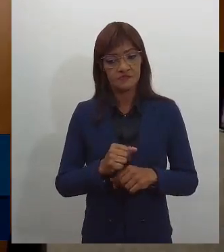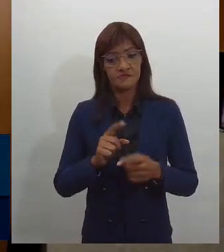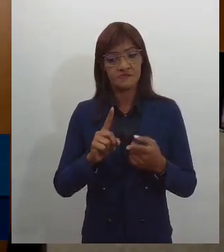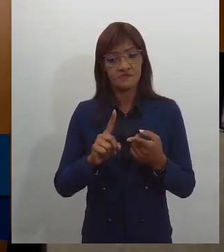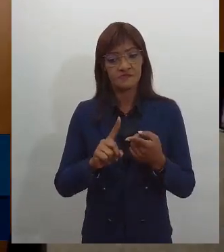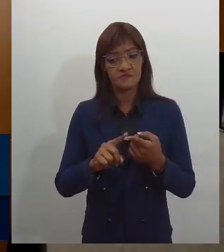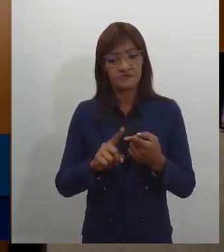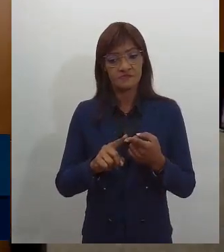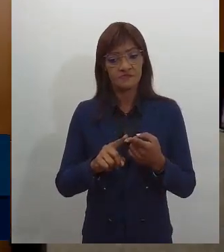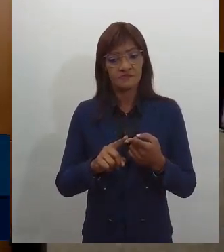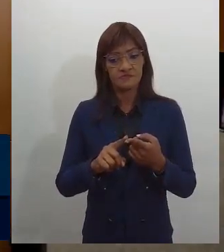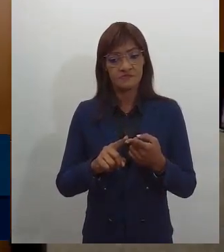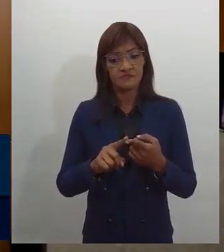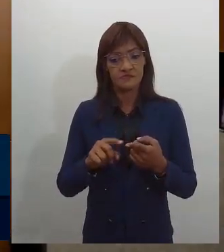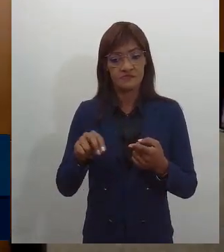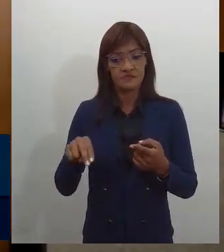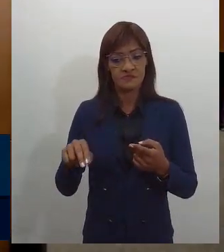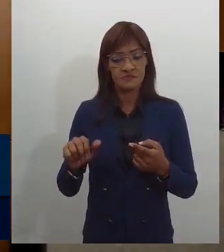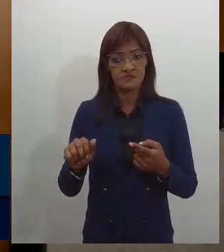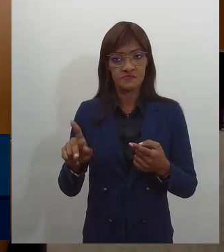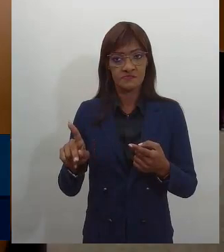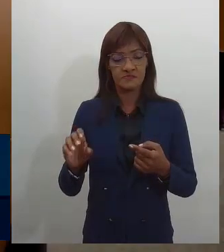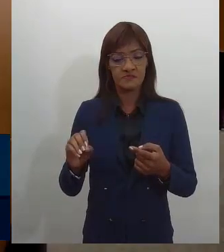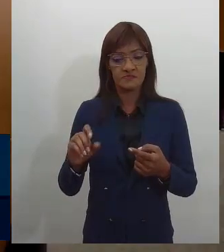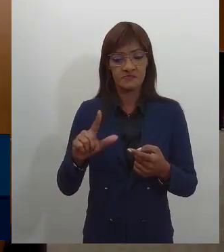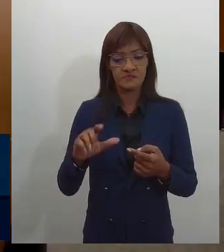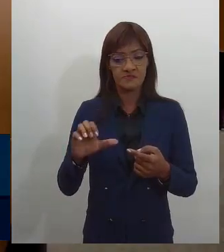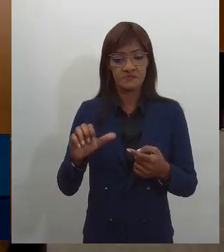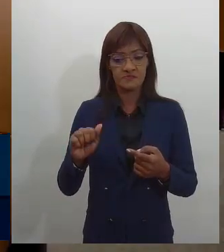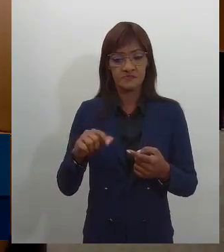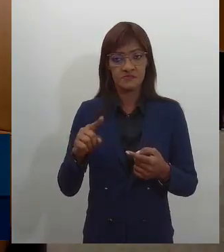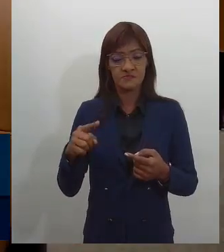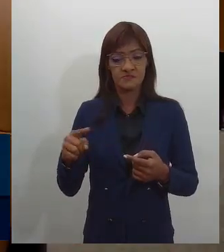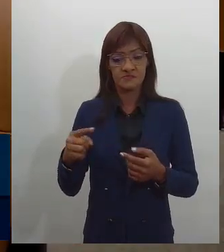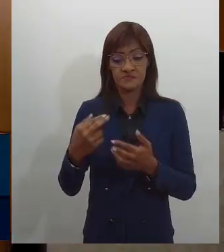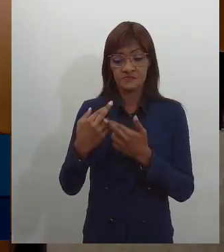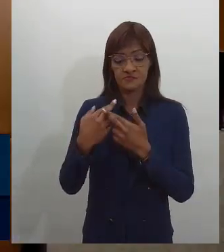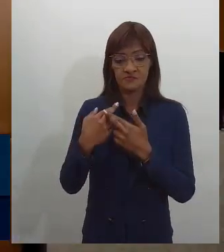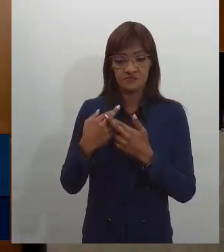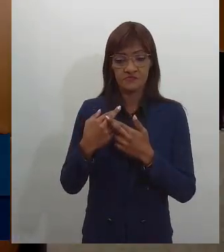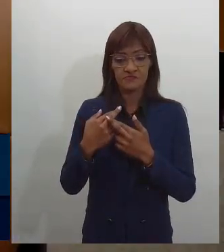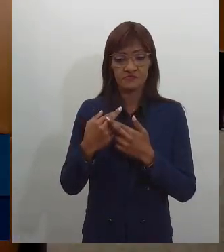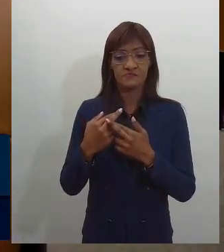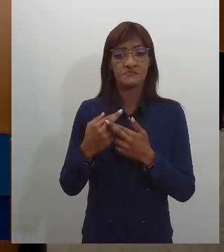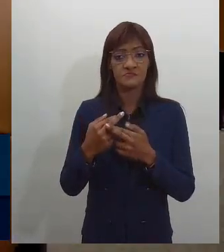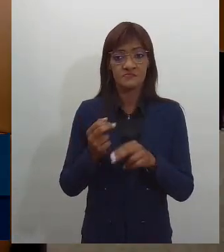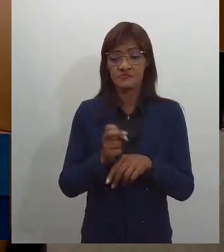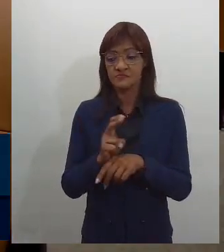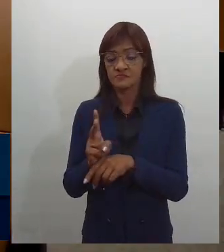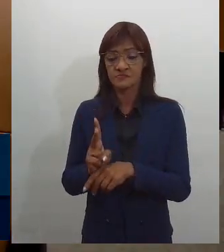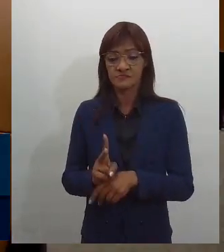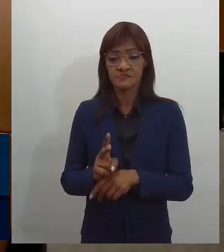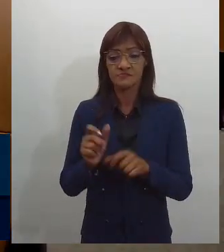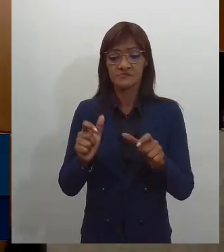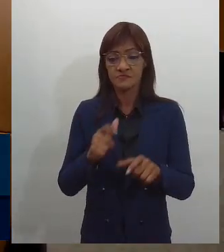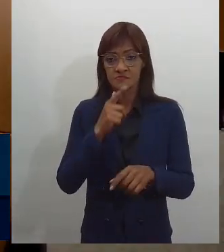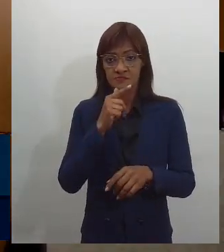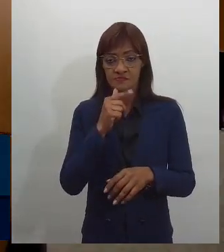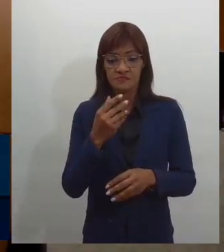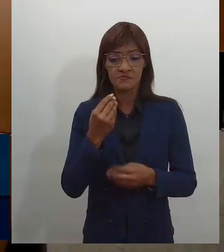que ele é o superintendente das águas do interior, ele foi até Aquidabã para poder conversar, para poder explicar algumas